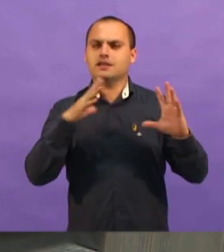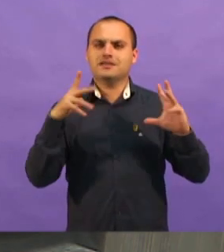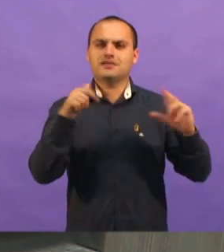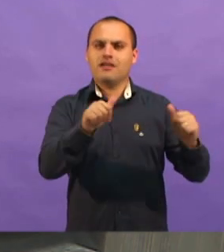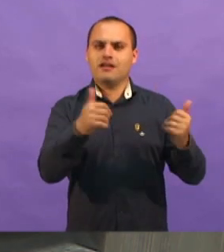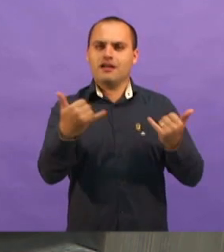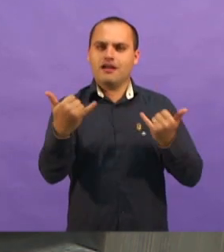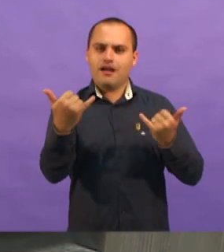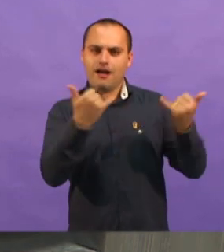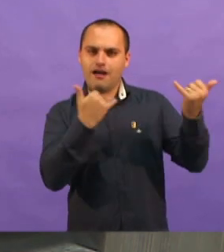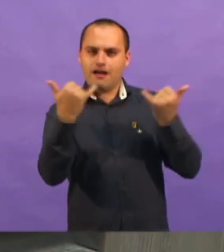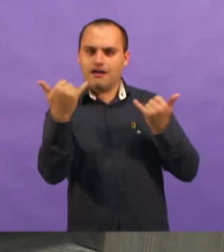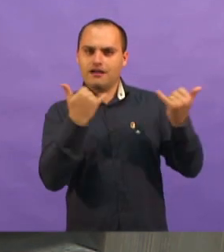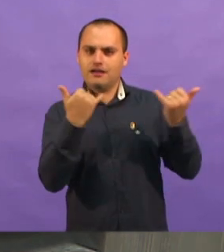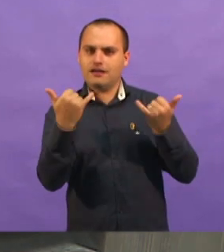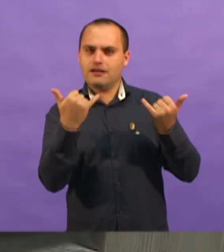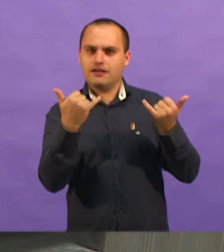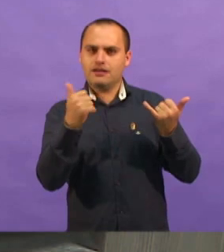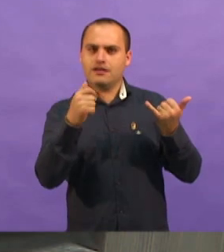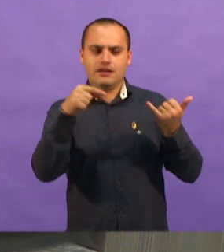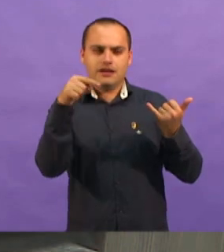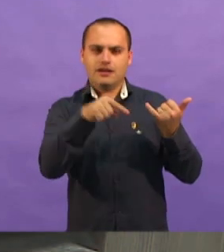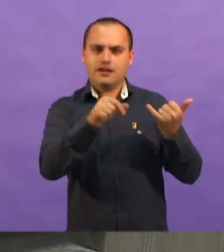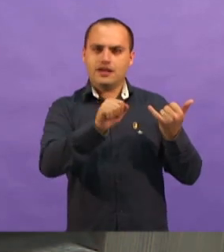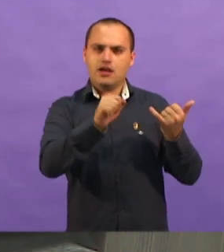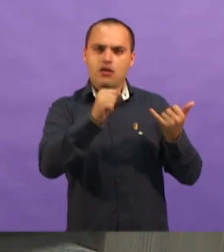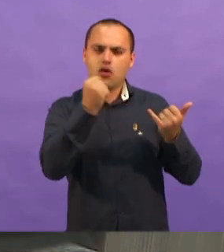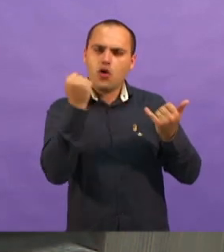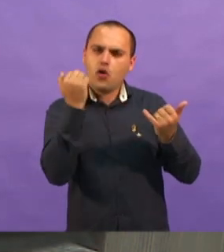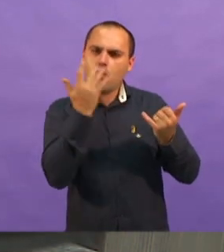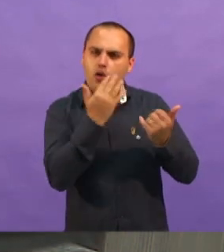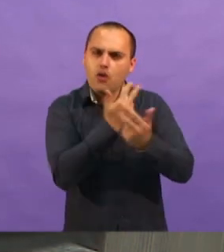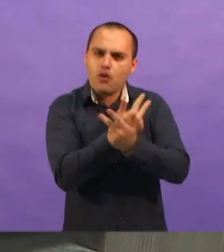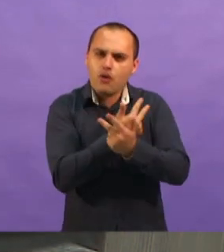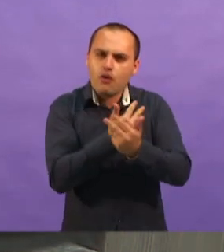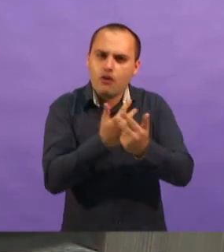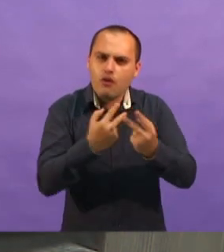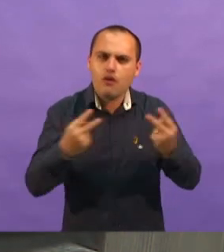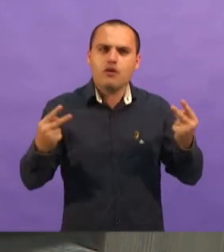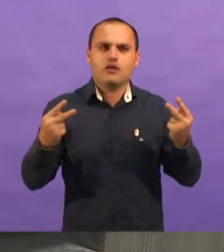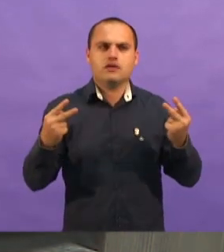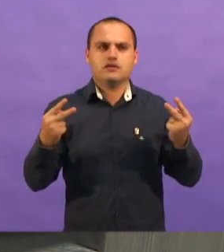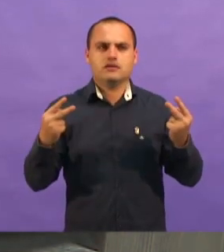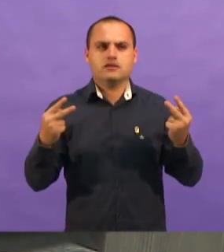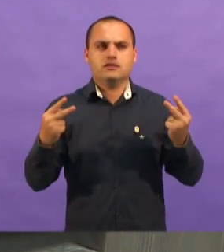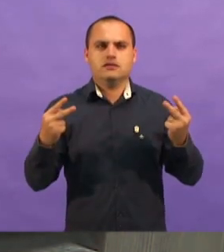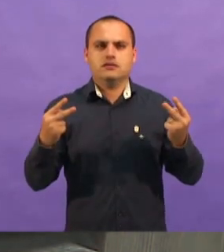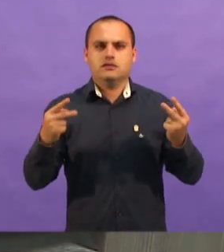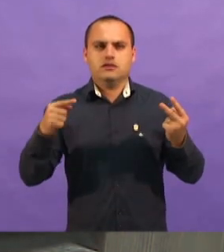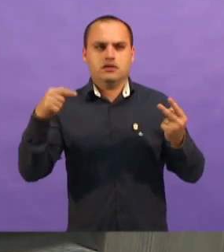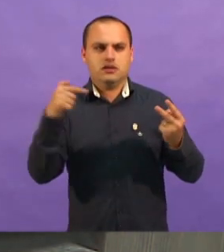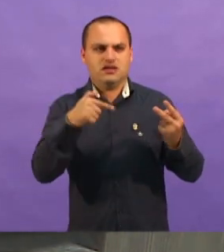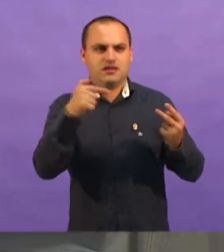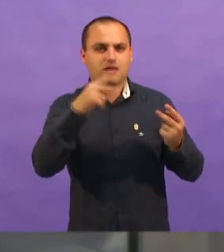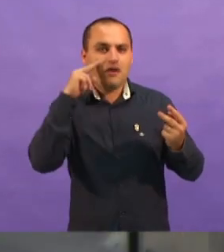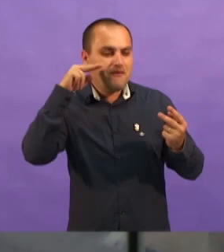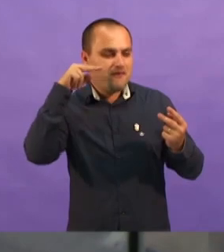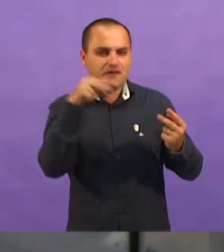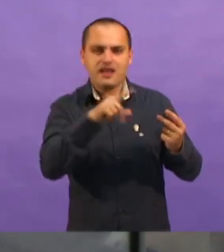singeleza, essa cadência de cores, essa violência de